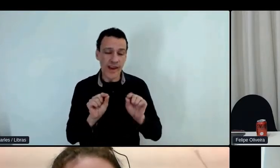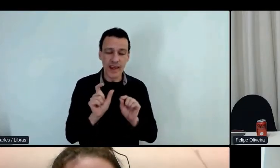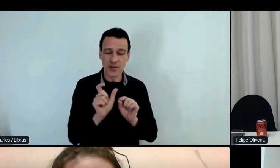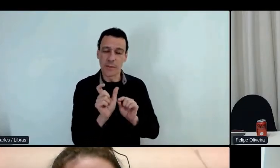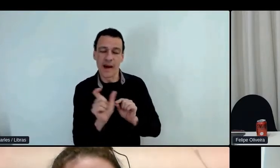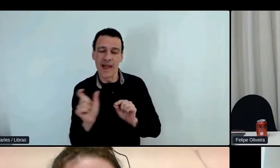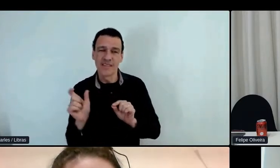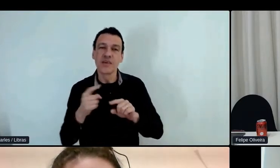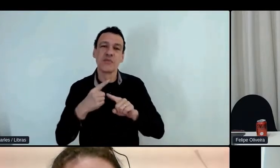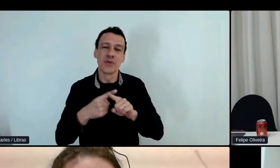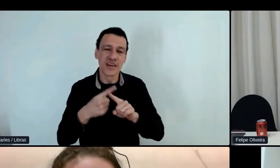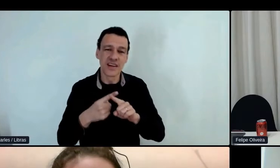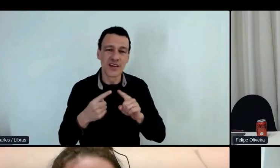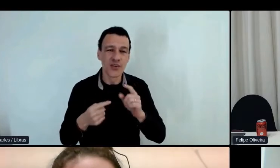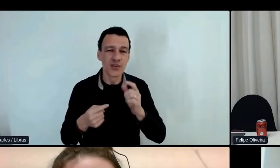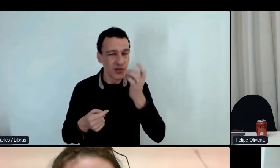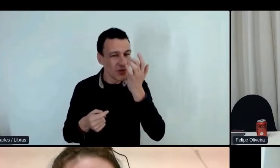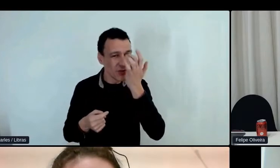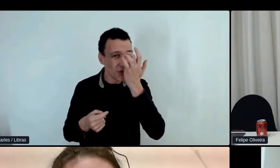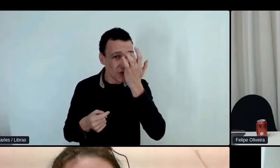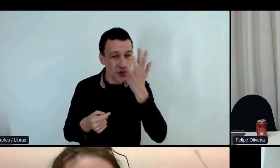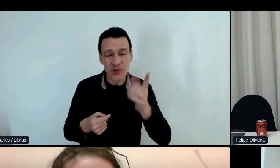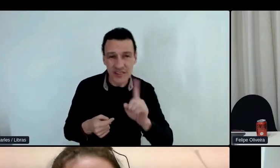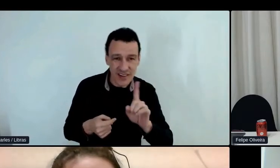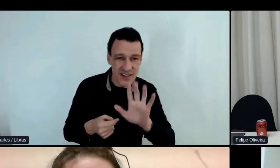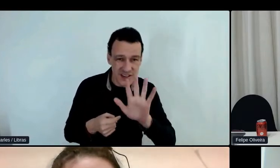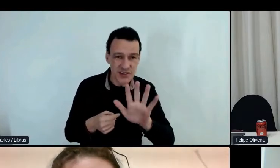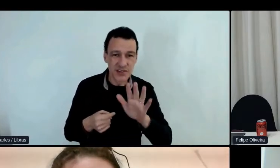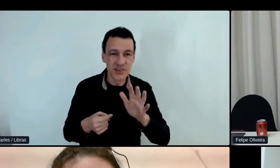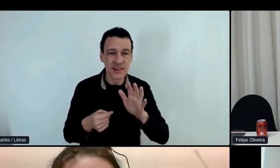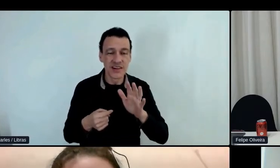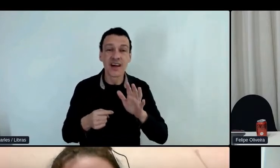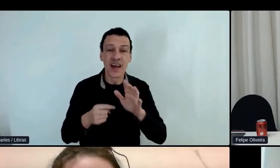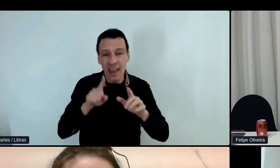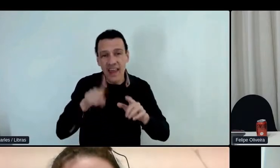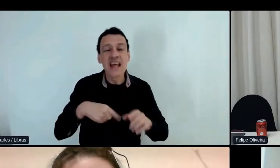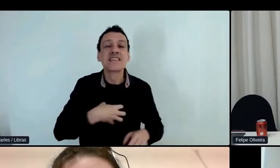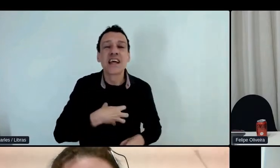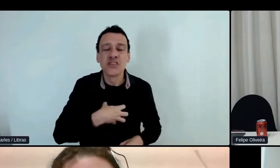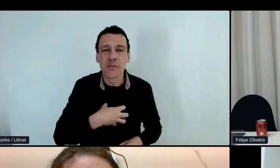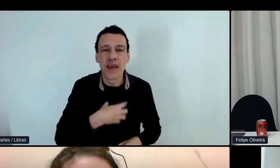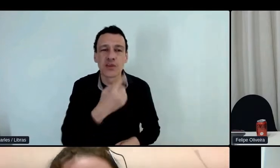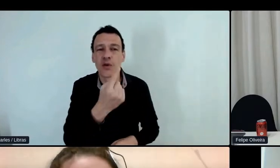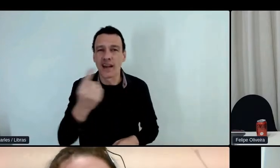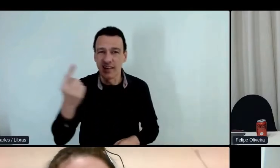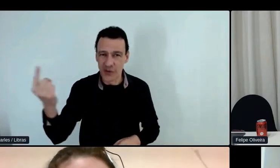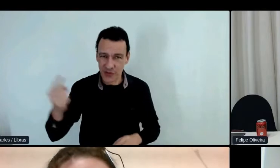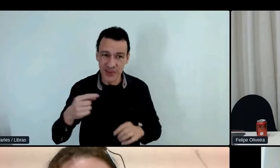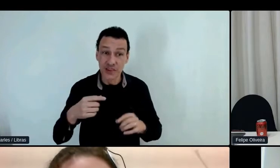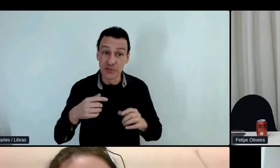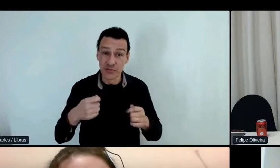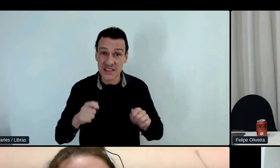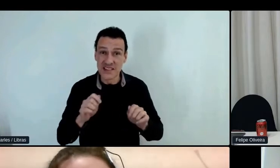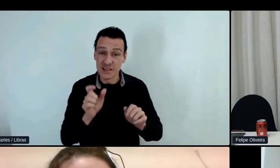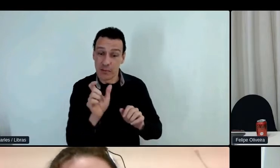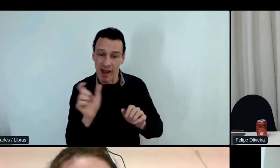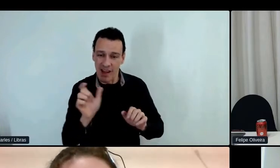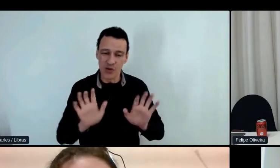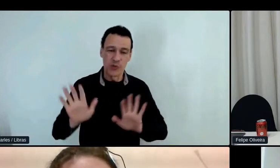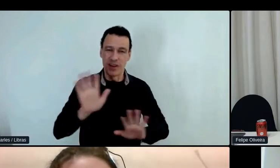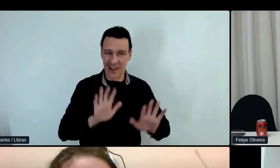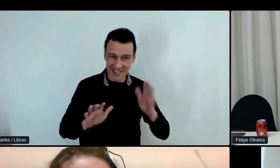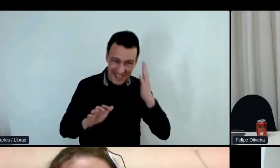E problemas, assim, de relacionamento. De repente, as pessoas, elas se sentem assim... Eu estou